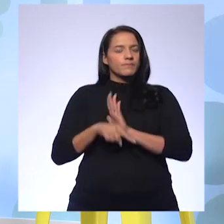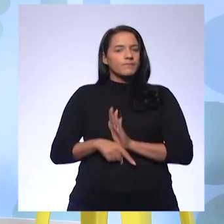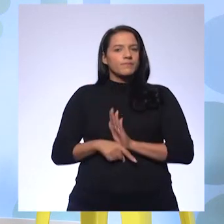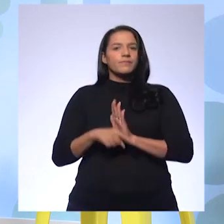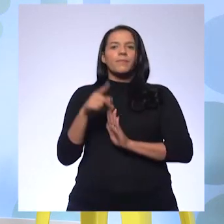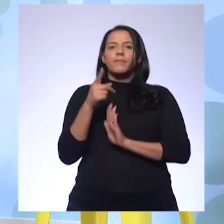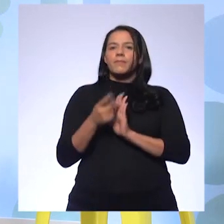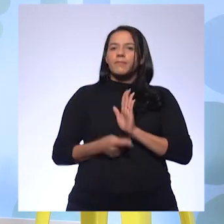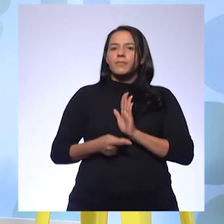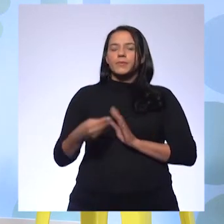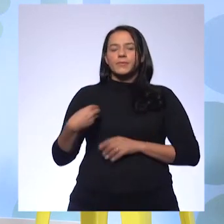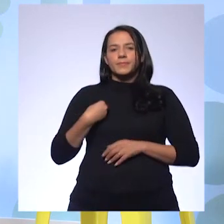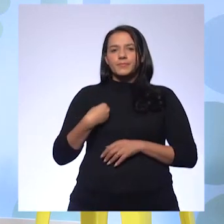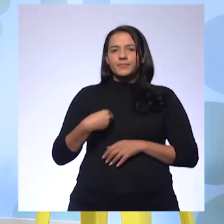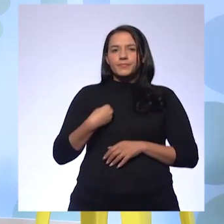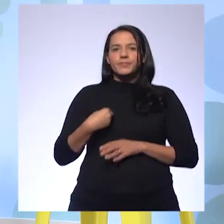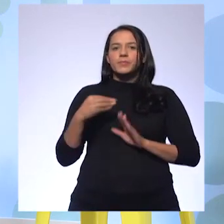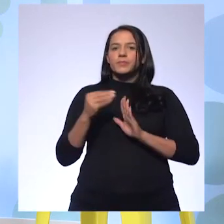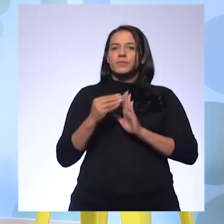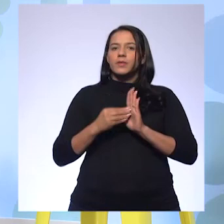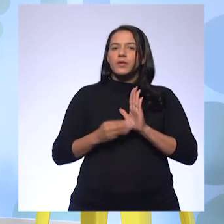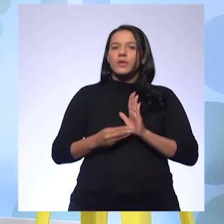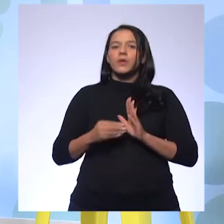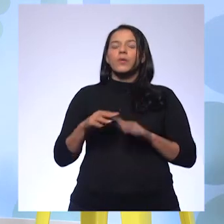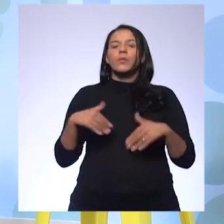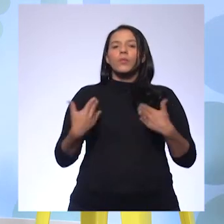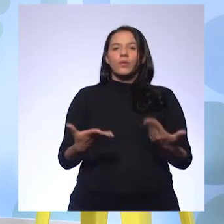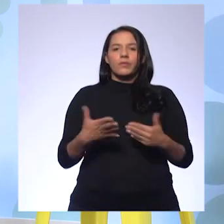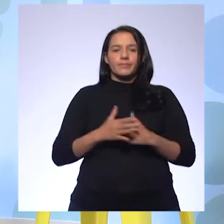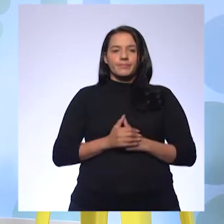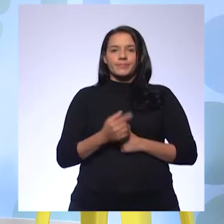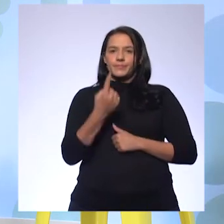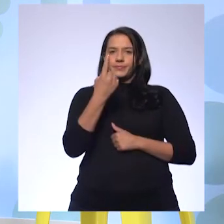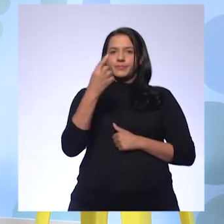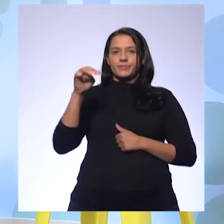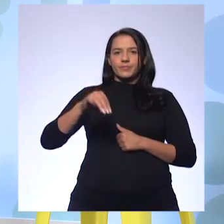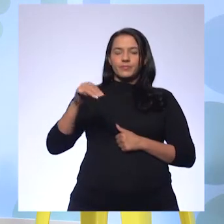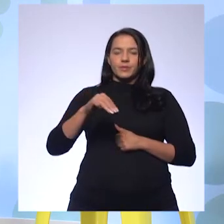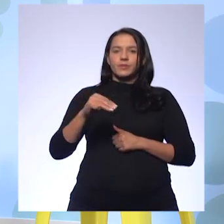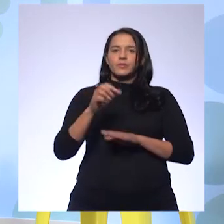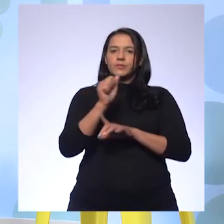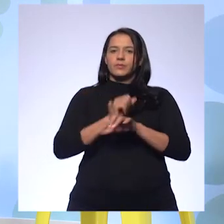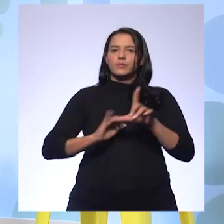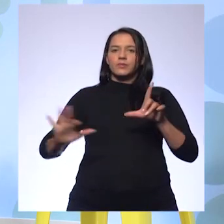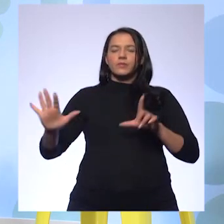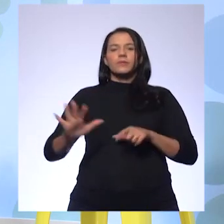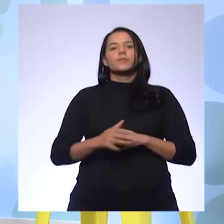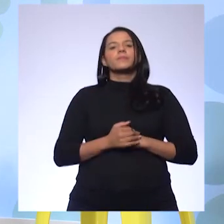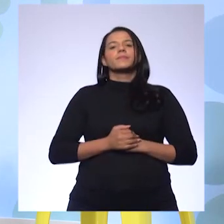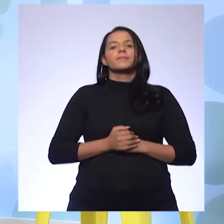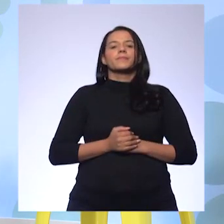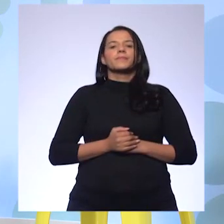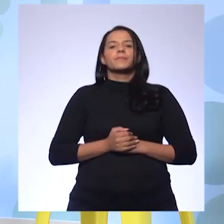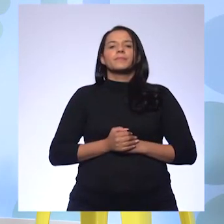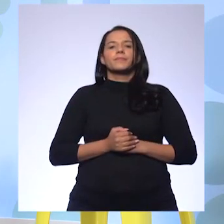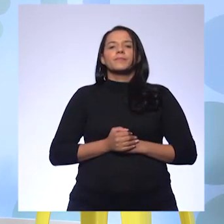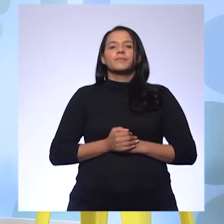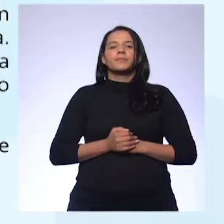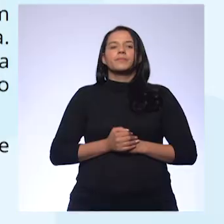vocês para vocês saberem qual é o plano de ação. Então, 1 minuto para vocês compartilharem as respostas aqui pelo